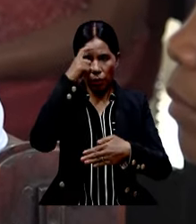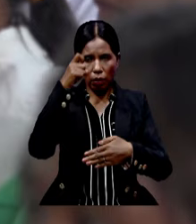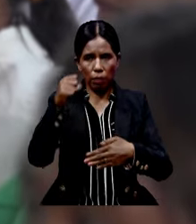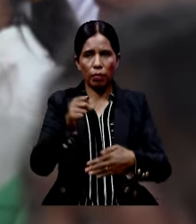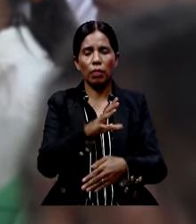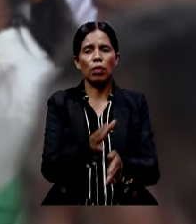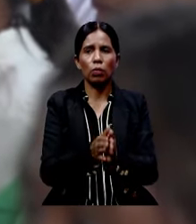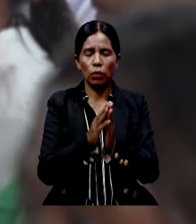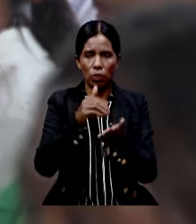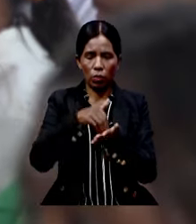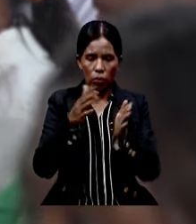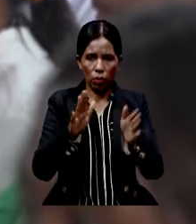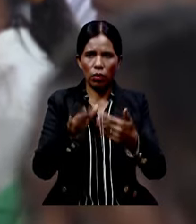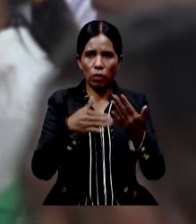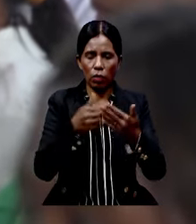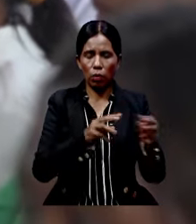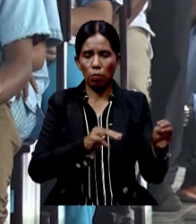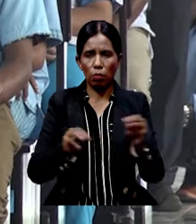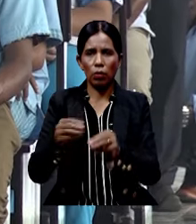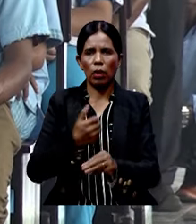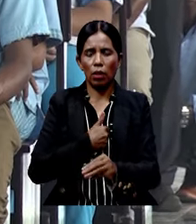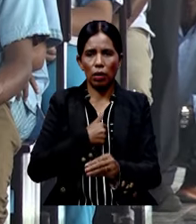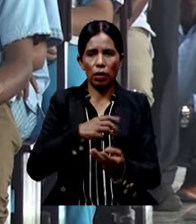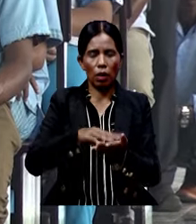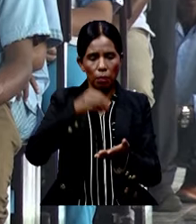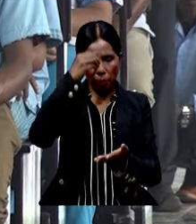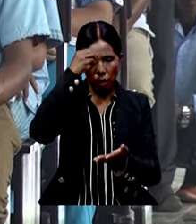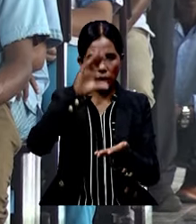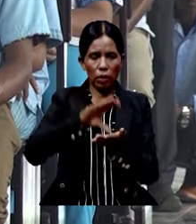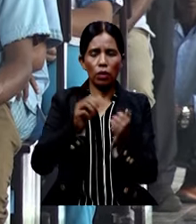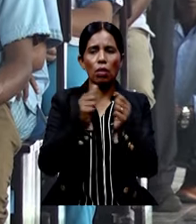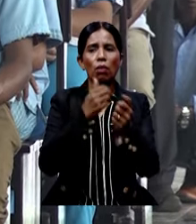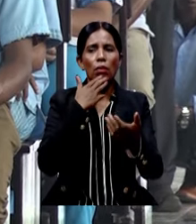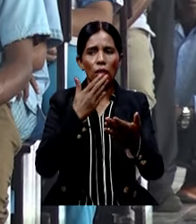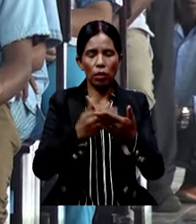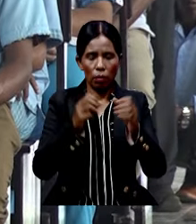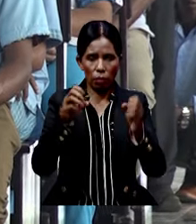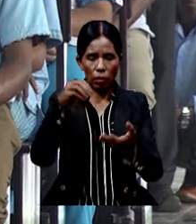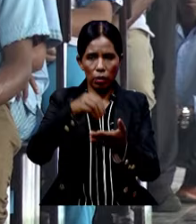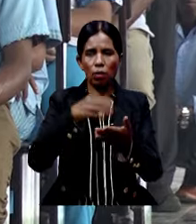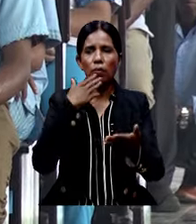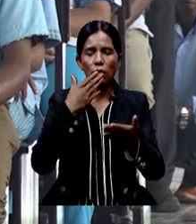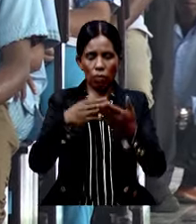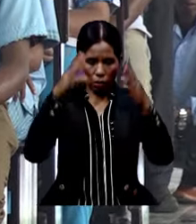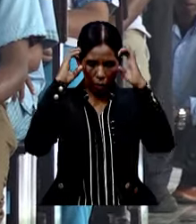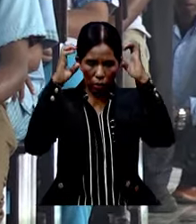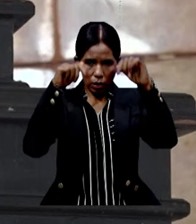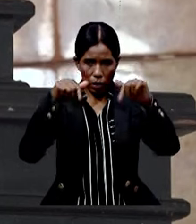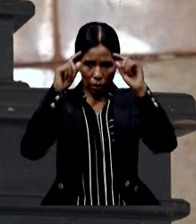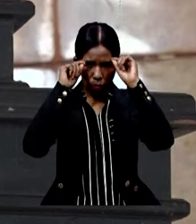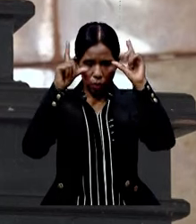Virgilio husu ba estudante sira atu muda an hodi aprende ciência hodiak nune bele garantia qualidade educação ni